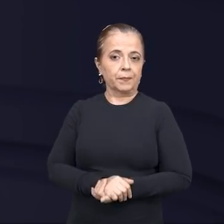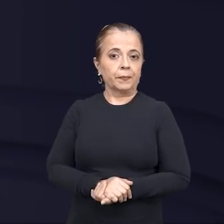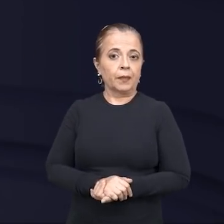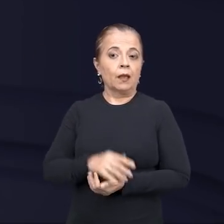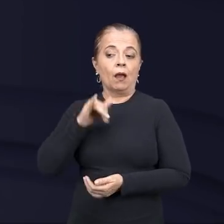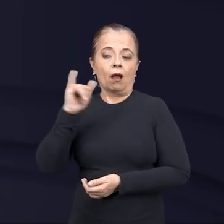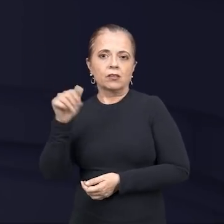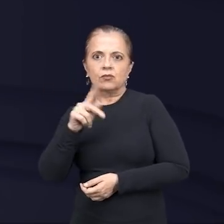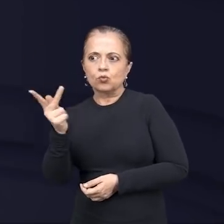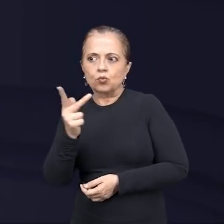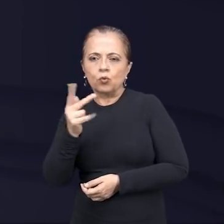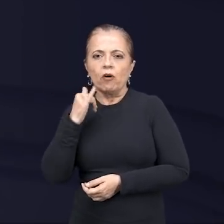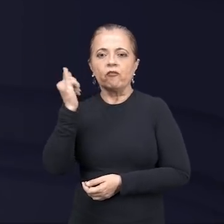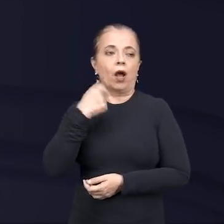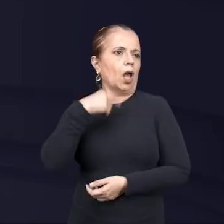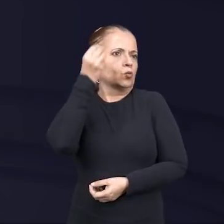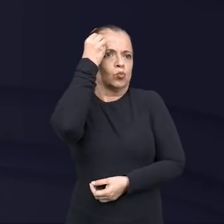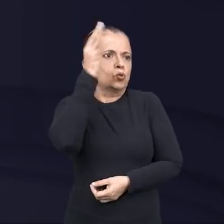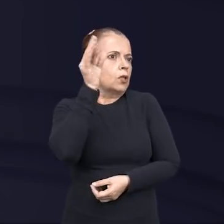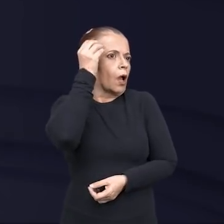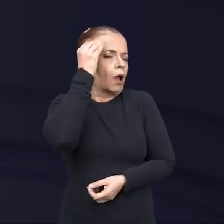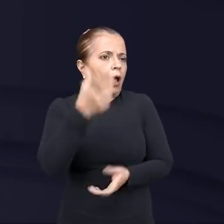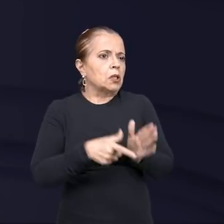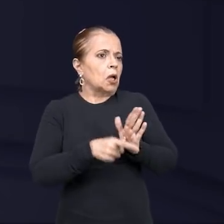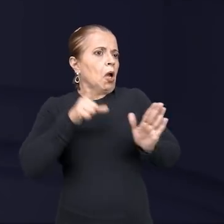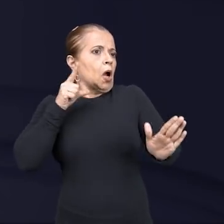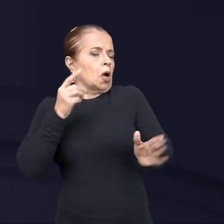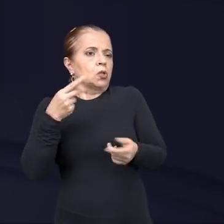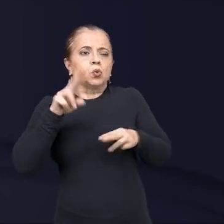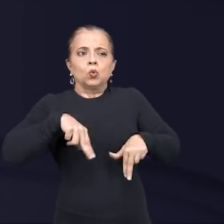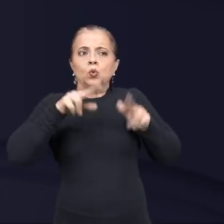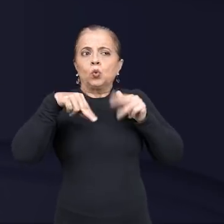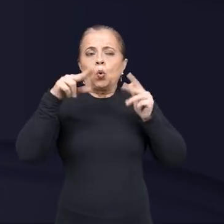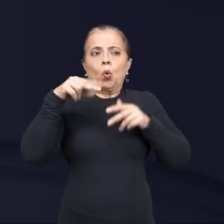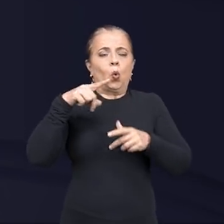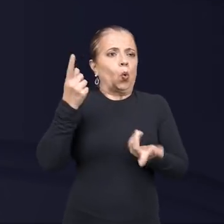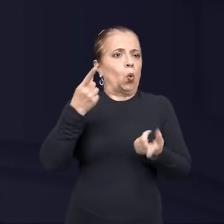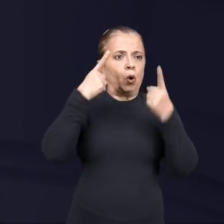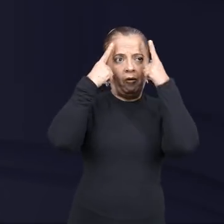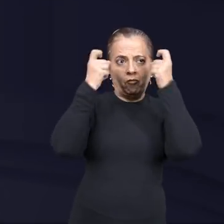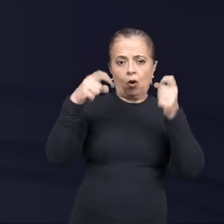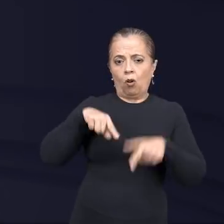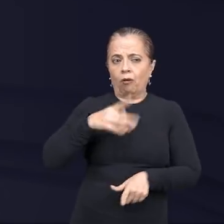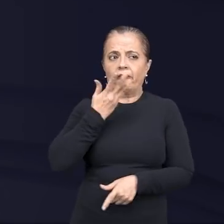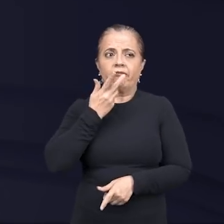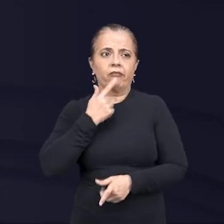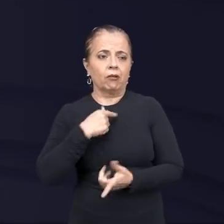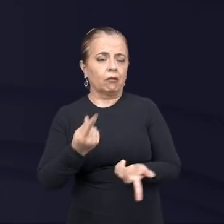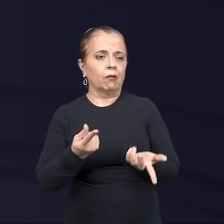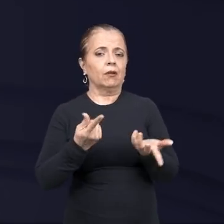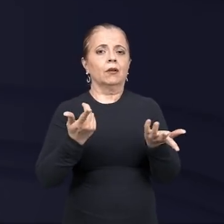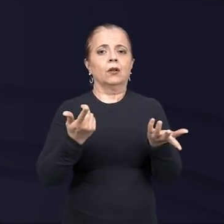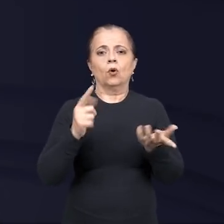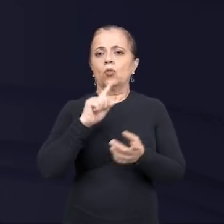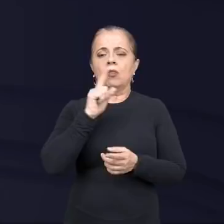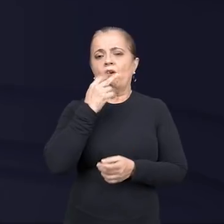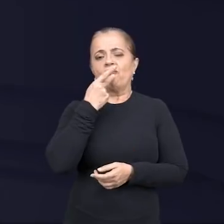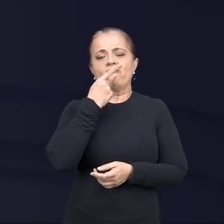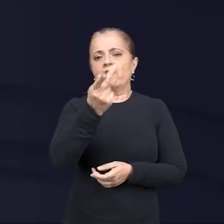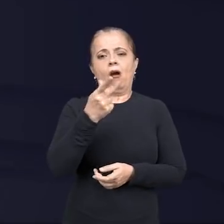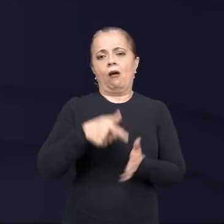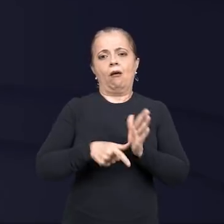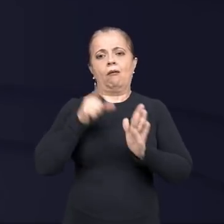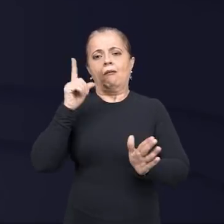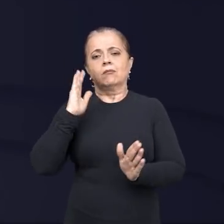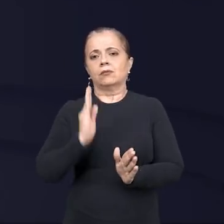afirmam de que elas nada sabiam de agressões pretéritas, né, de que nenhum ato de agressão